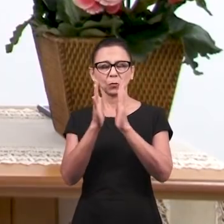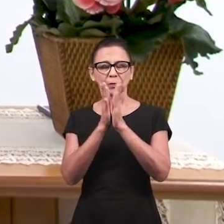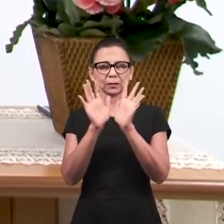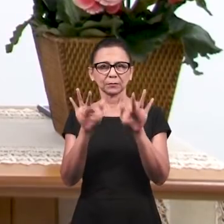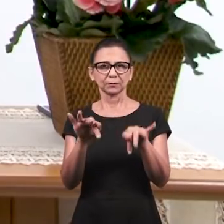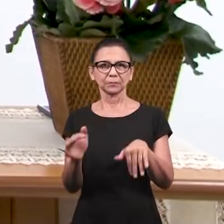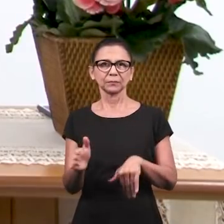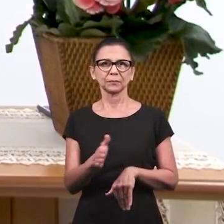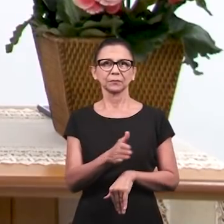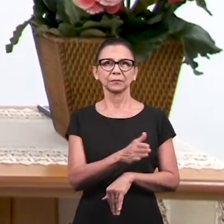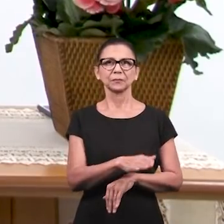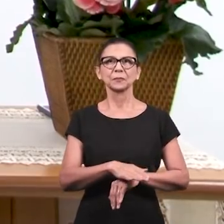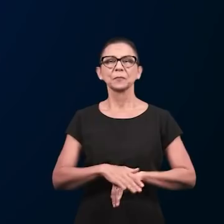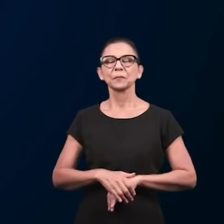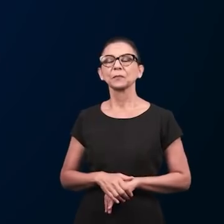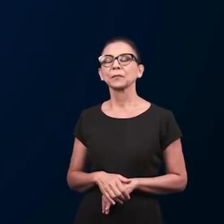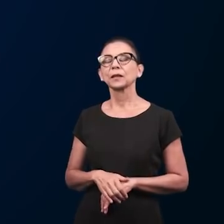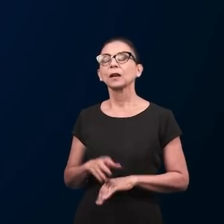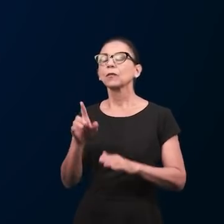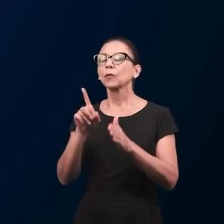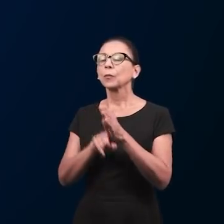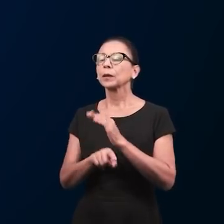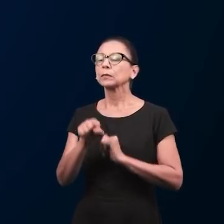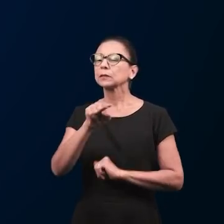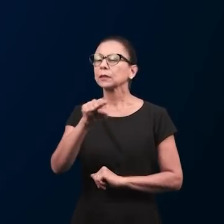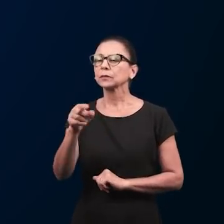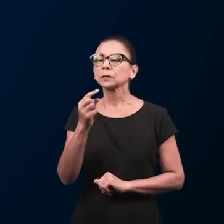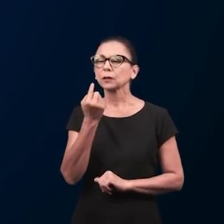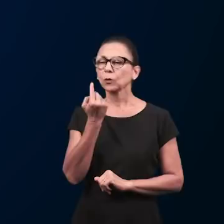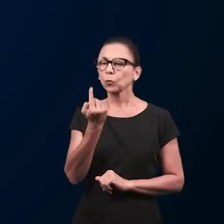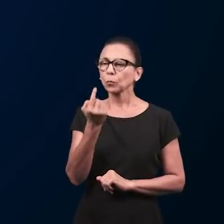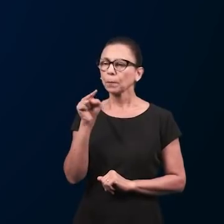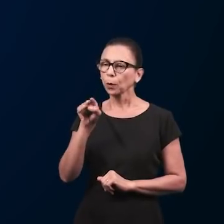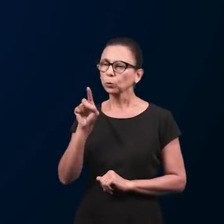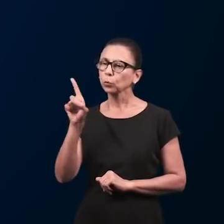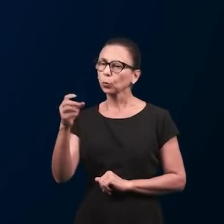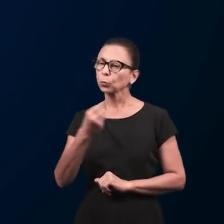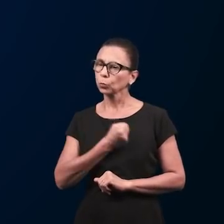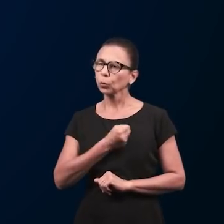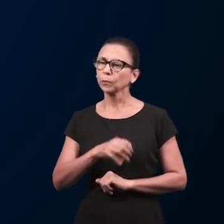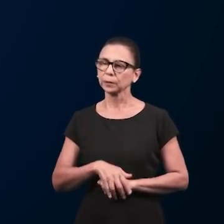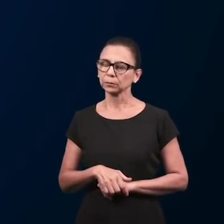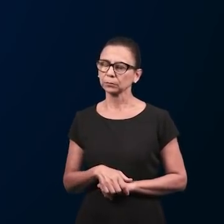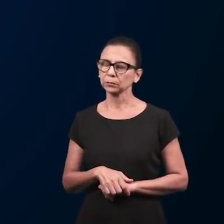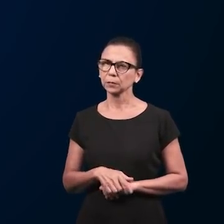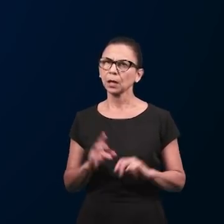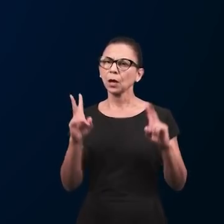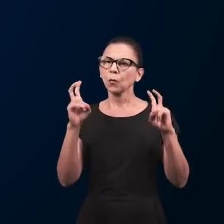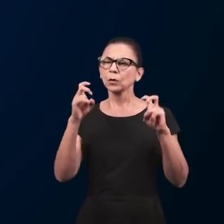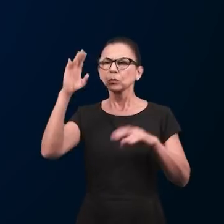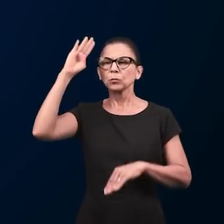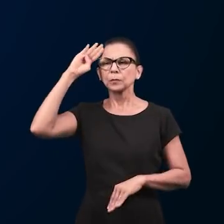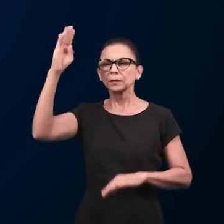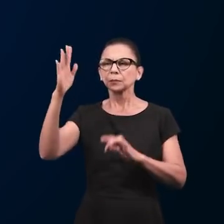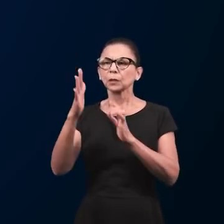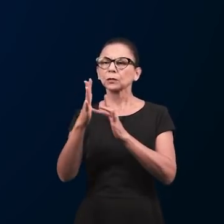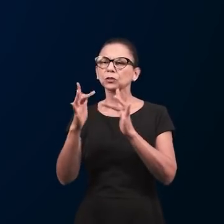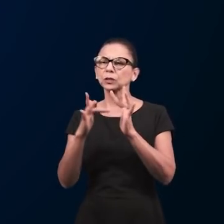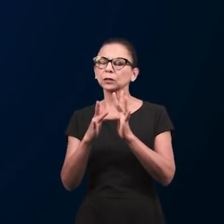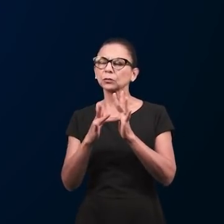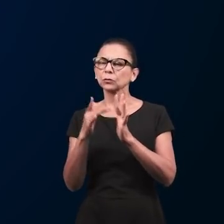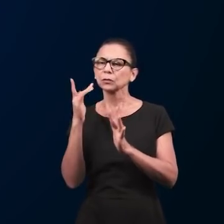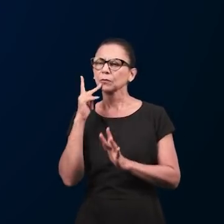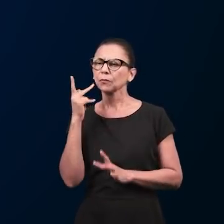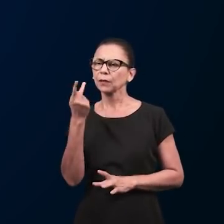vamos orar, encerrando o nosso programa. Emily, eu vou fazer a pergunta 1.1. Qual foi o assunto central abordado pelo